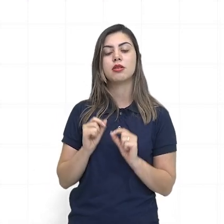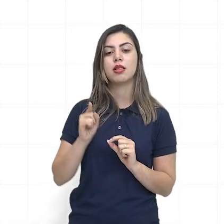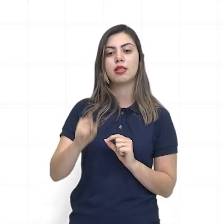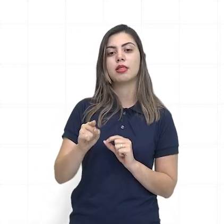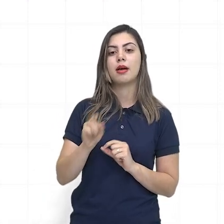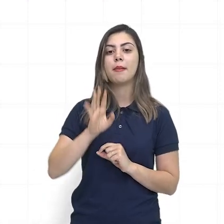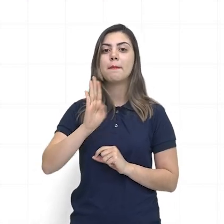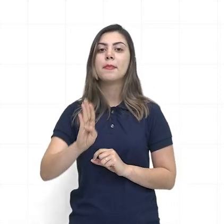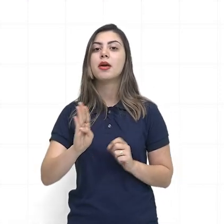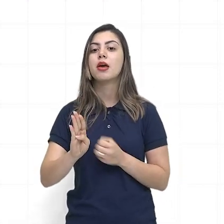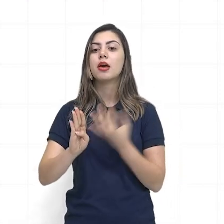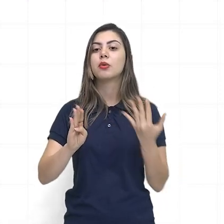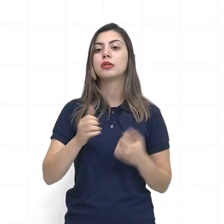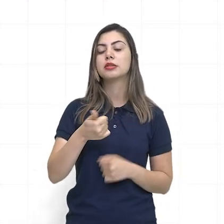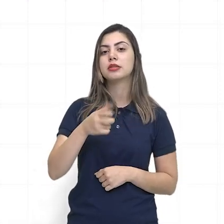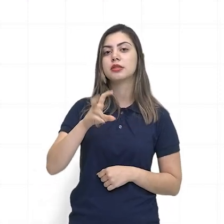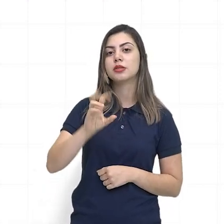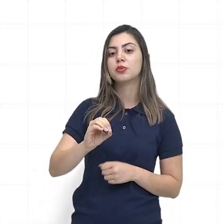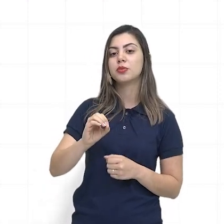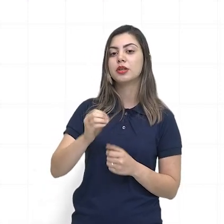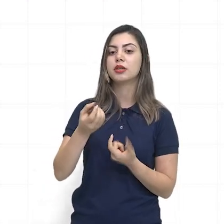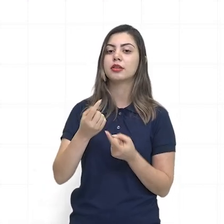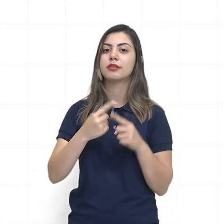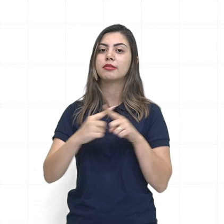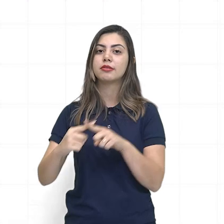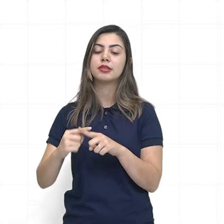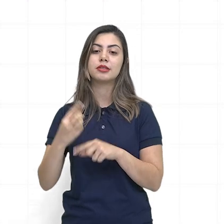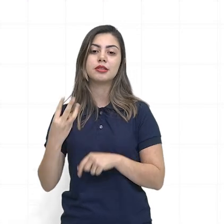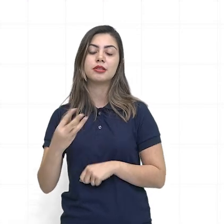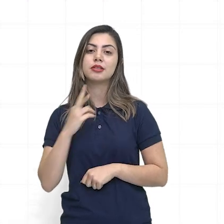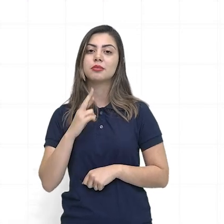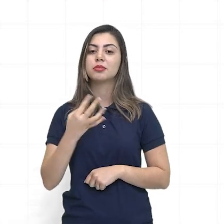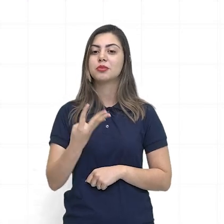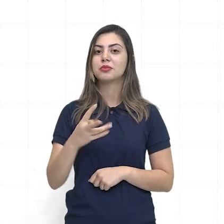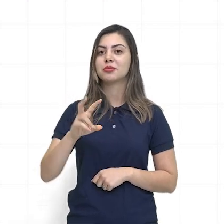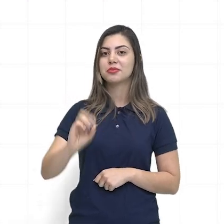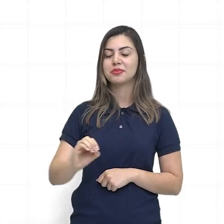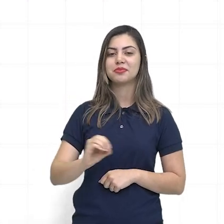multiplicando 150 por 3, por ser o triplo, vai me dar